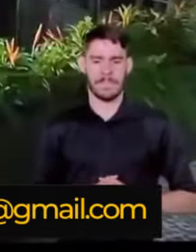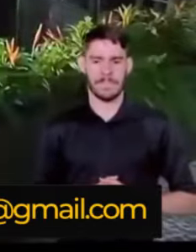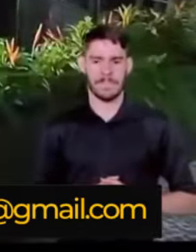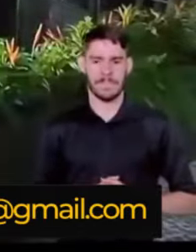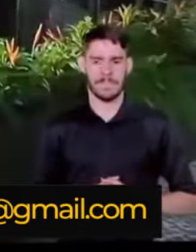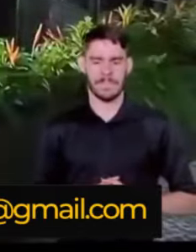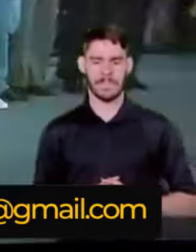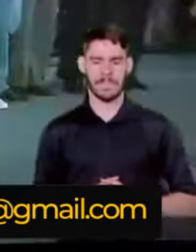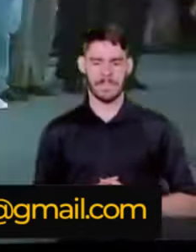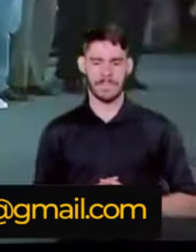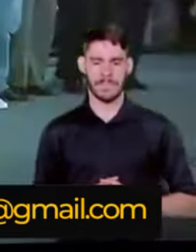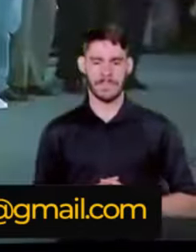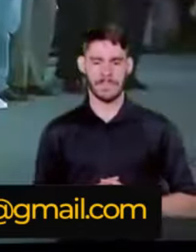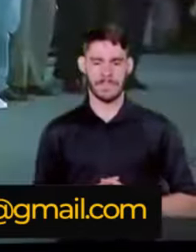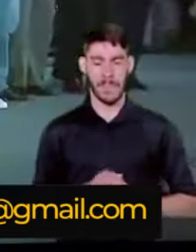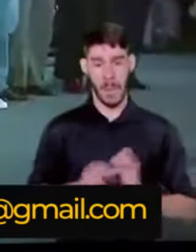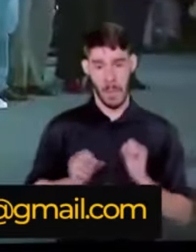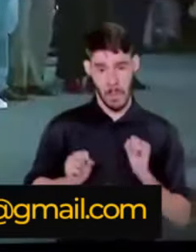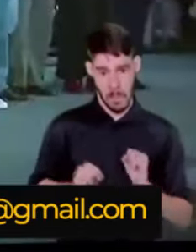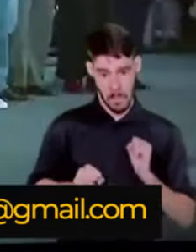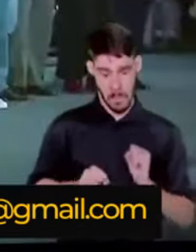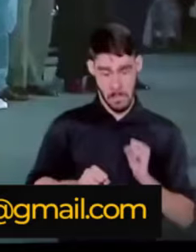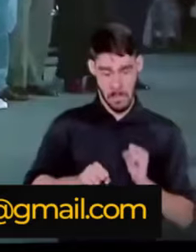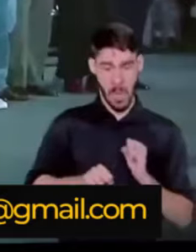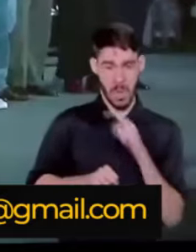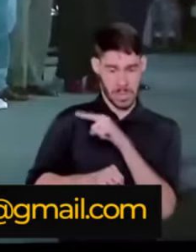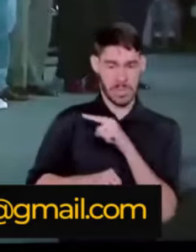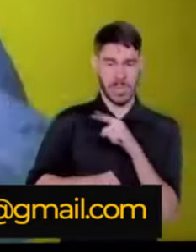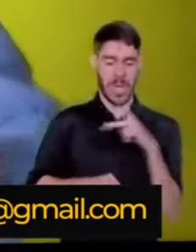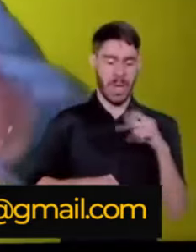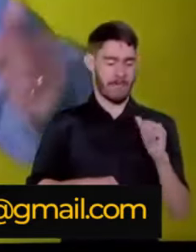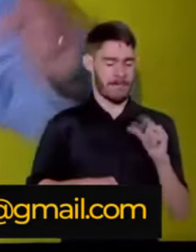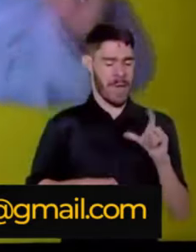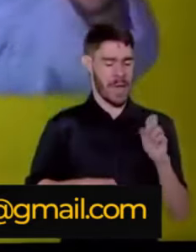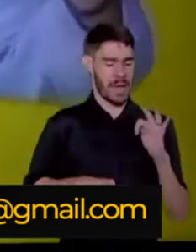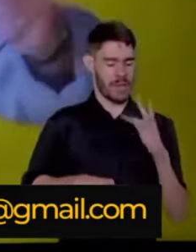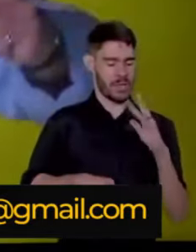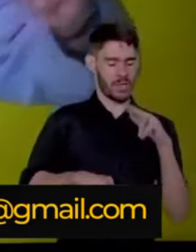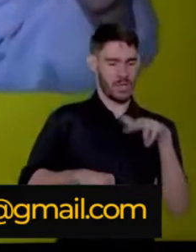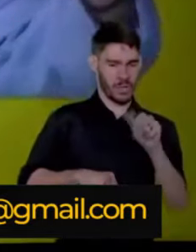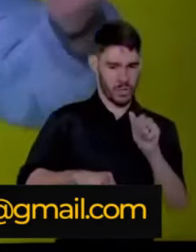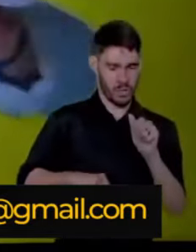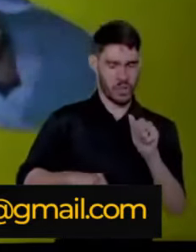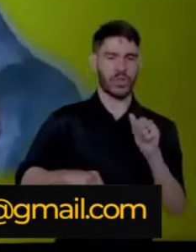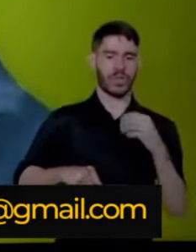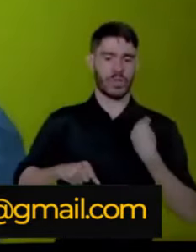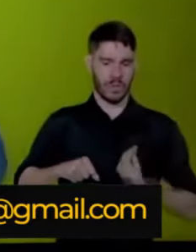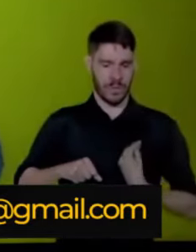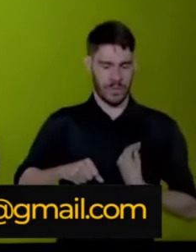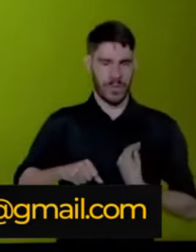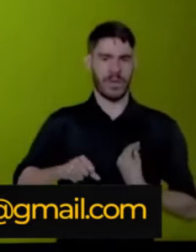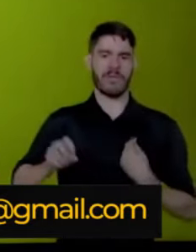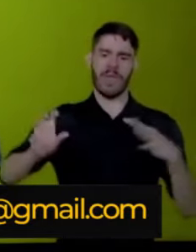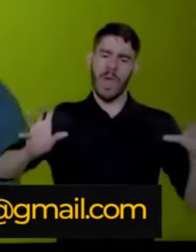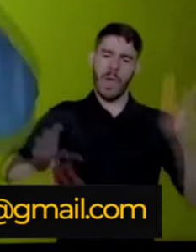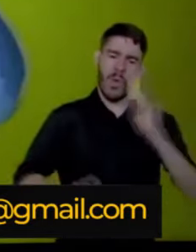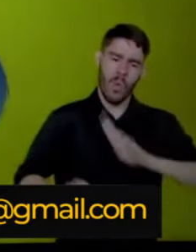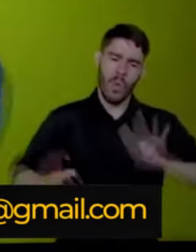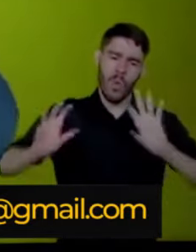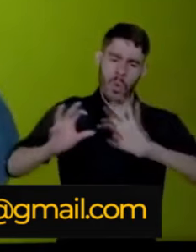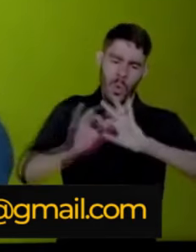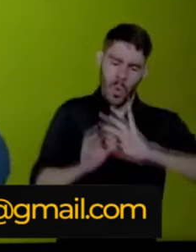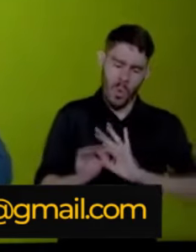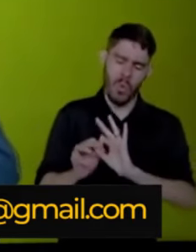lá que possa esse estado palestino viver em harmonia com o Estado de Israel